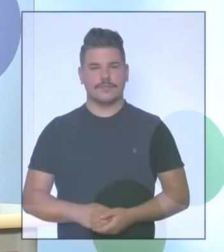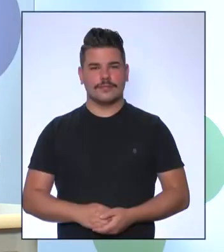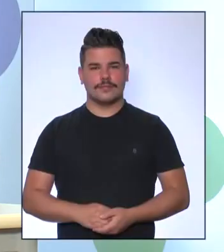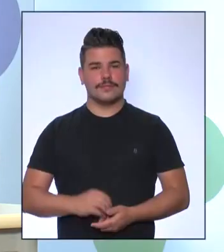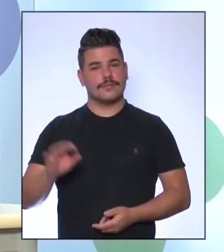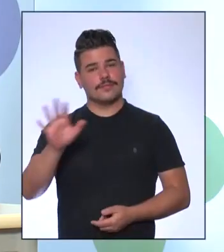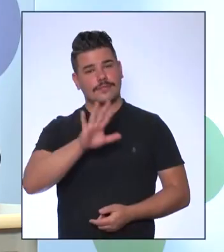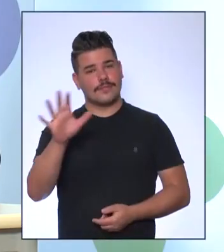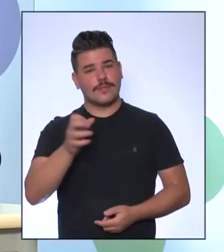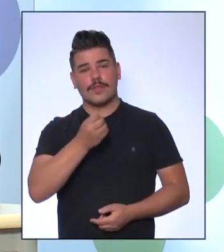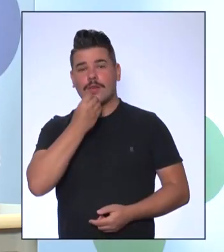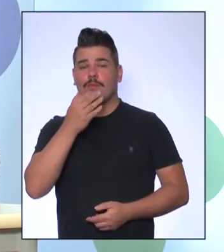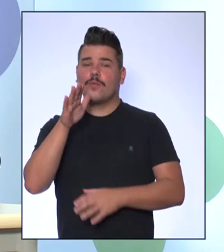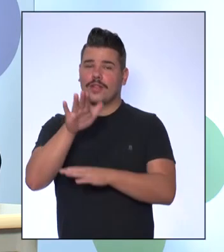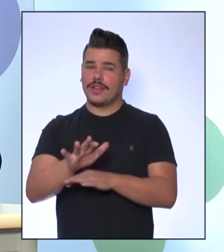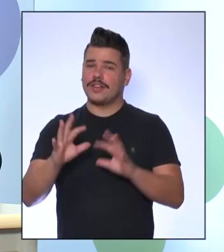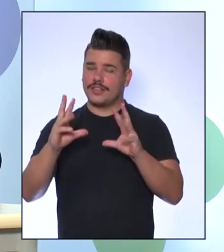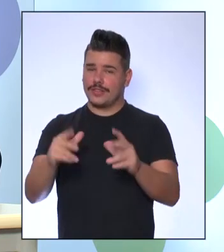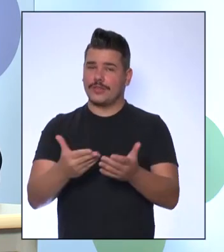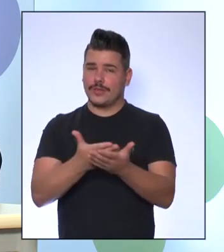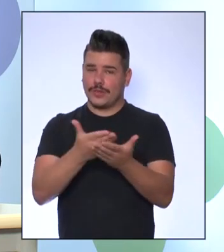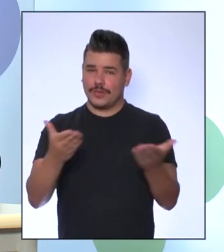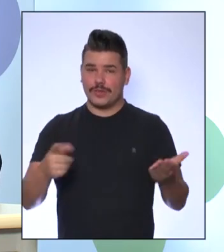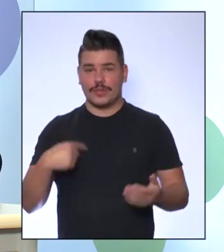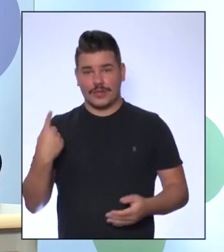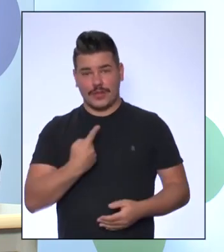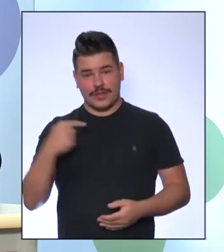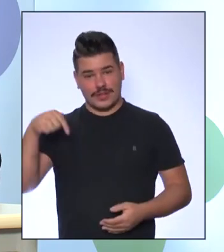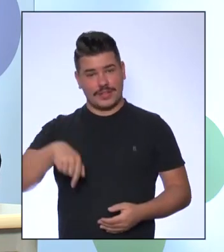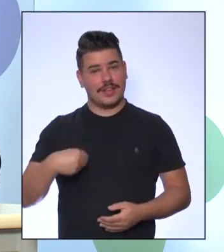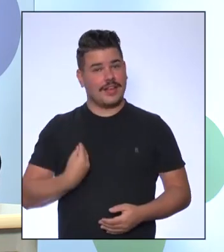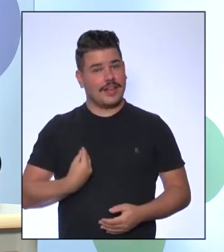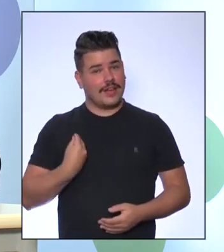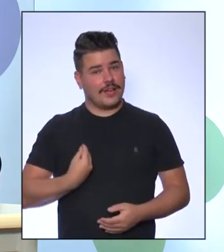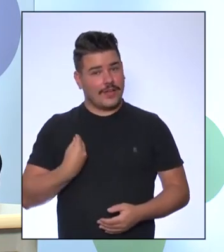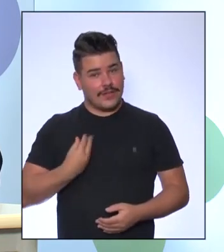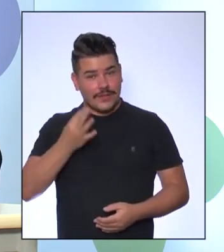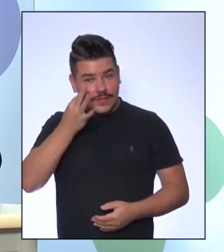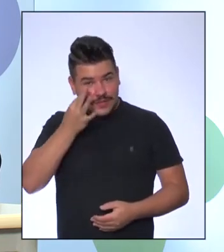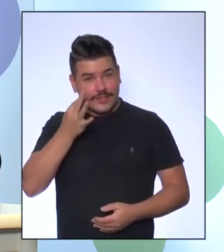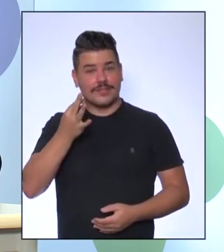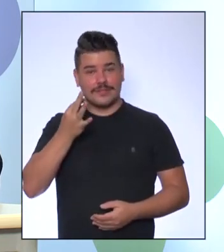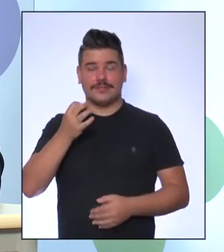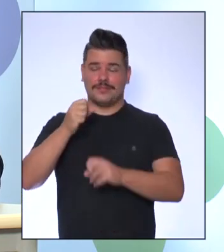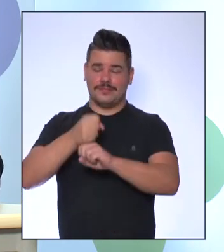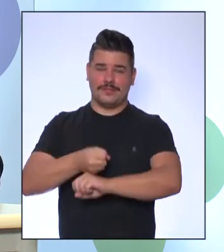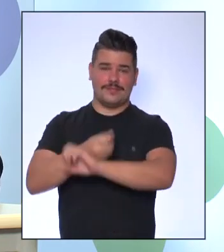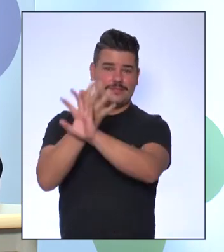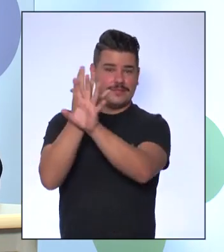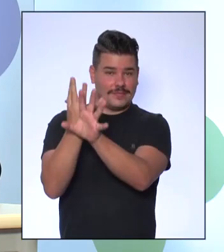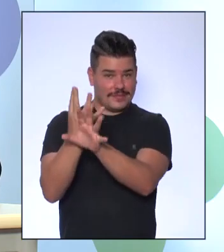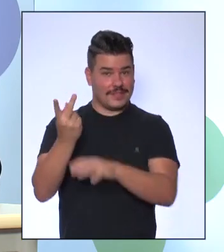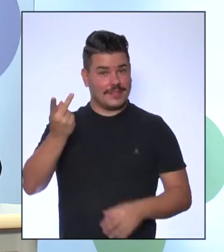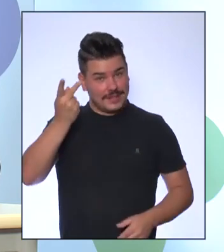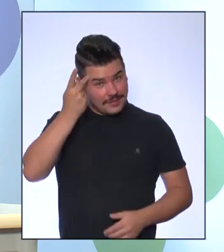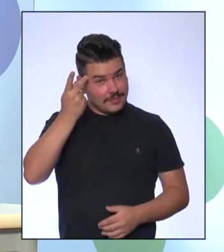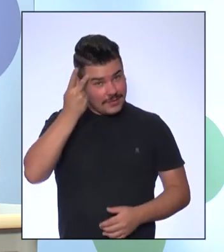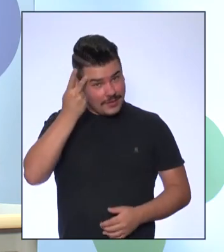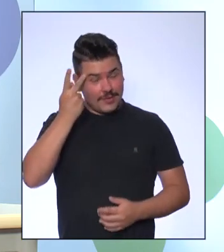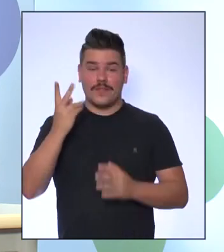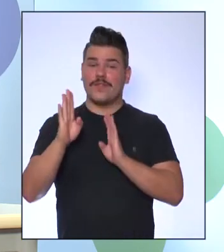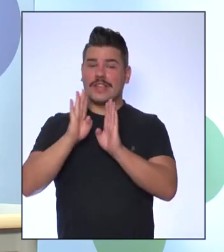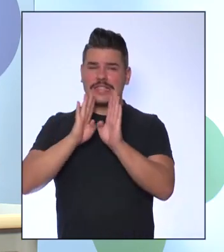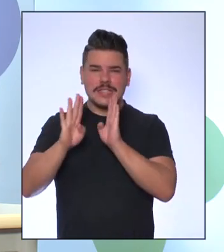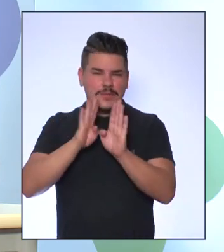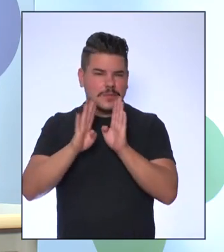Boa tarde a todos. Nós estamos ao vivo aqui pelo Centro de Mídias do Estado de São Paulo, pelo Facebook, redes sociais. E